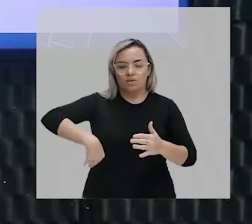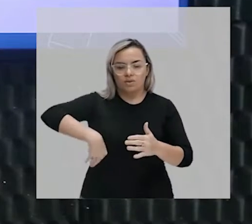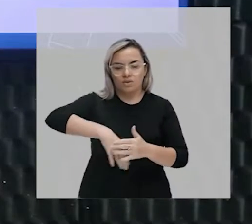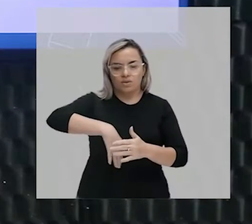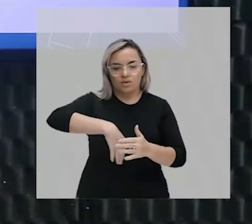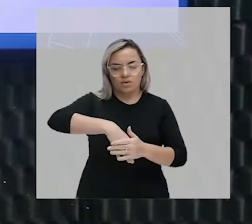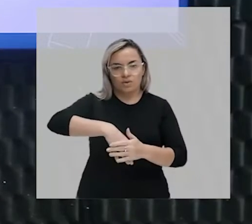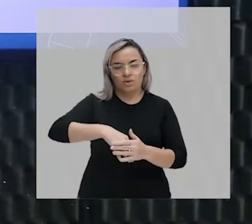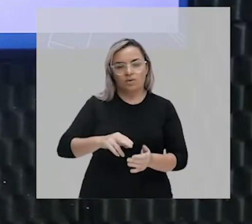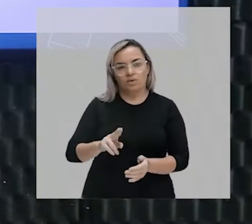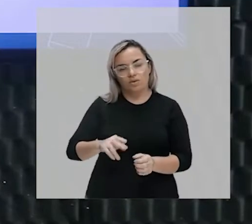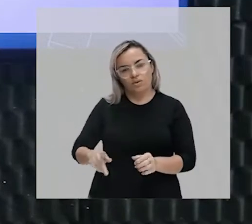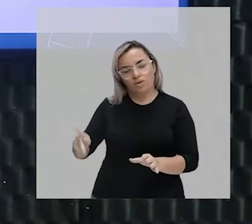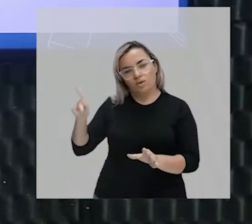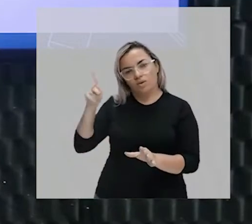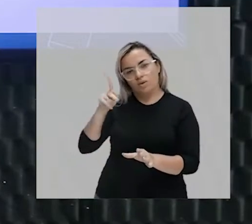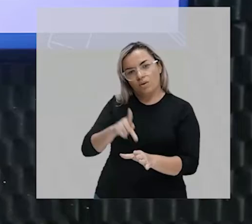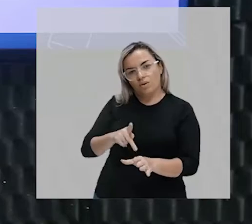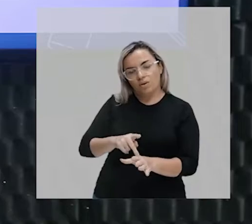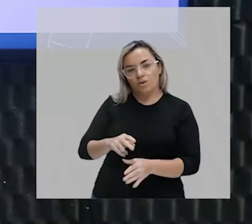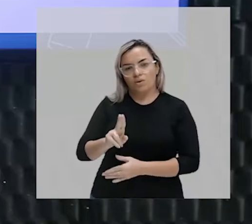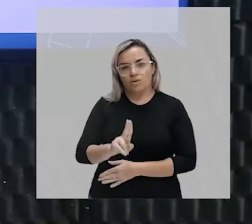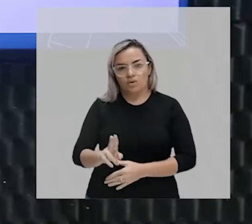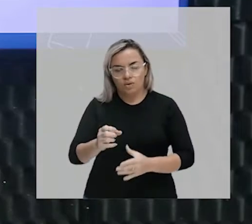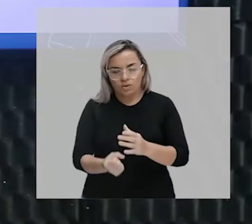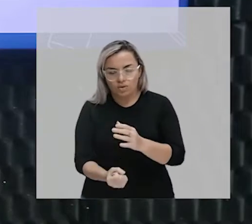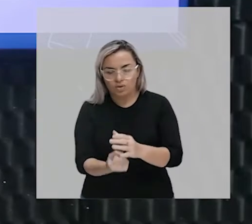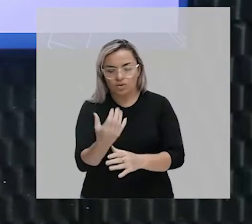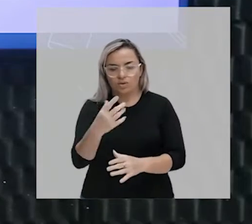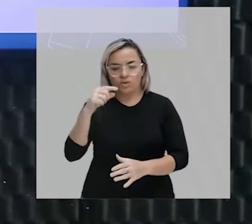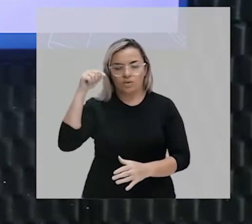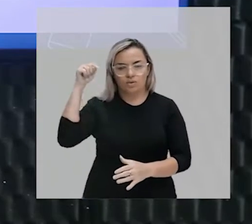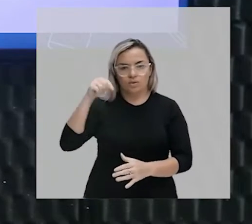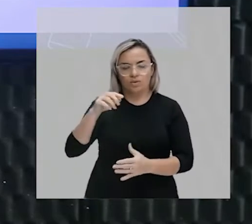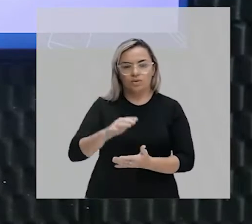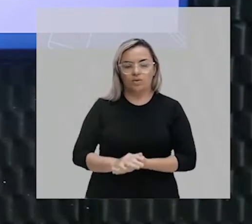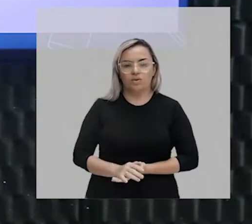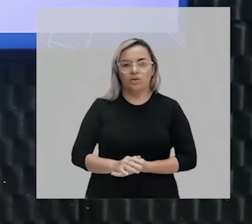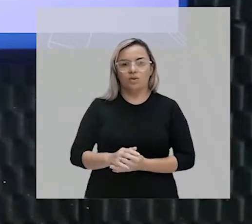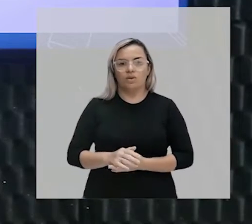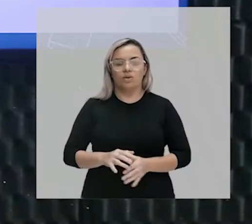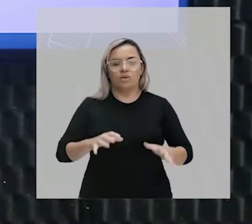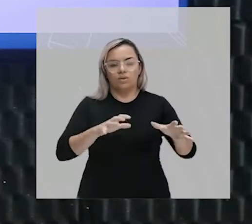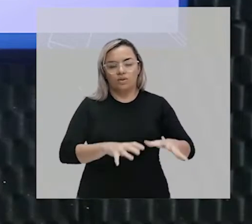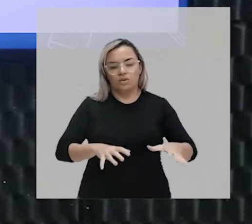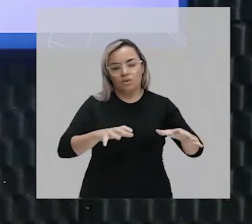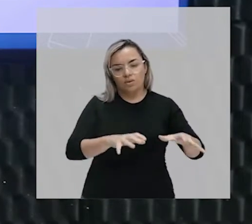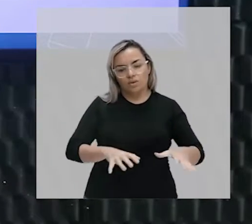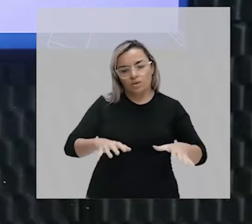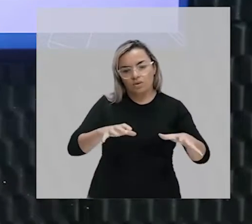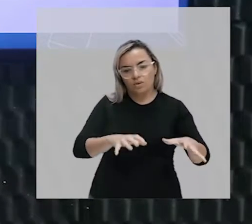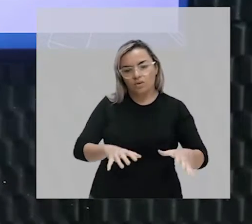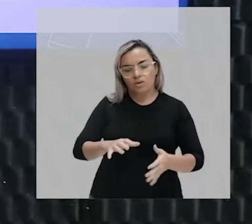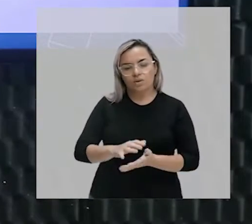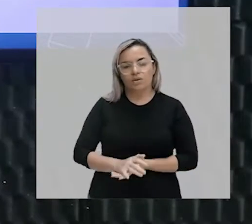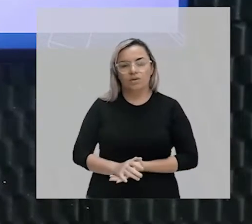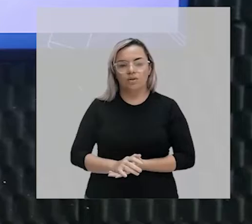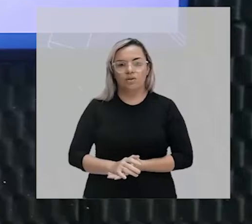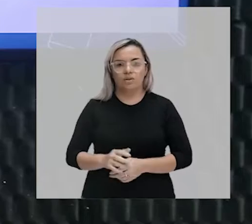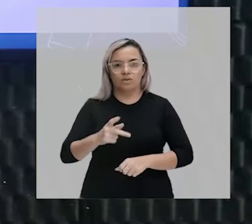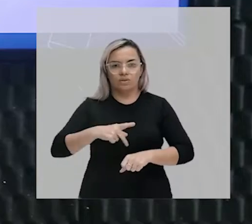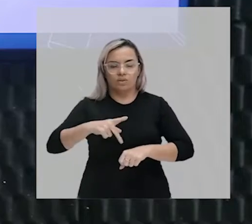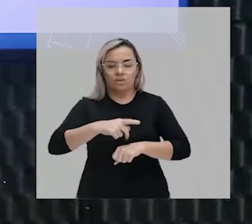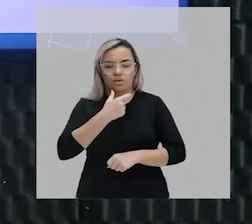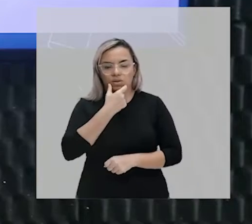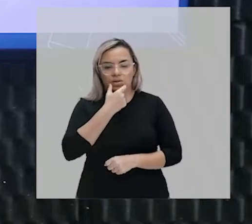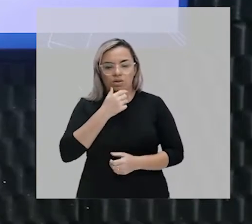com pé ele foi criado no Reino Unido também na Inglaterra e a cozinha ou culinária também tem a